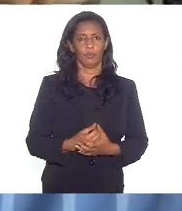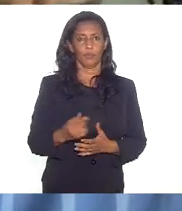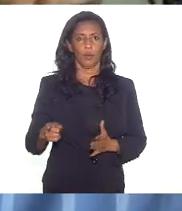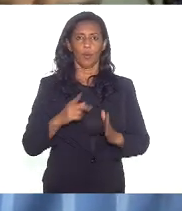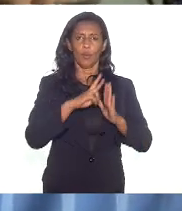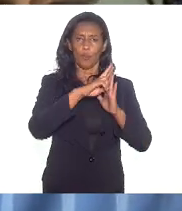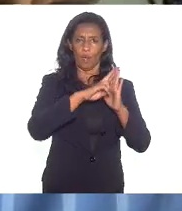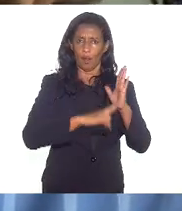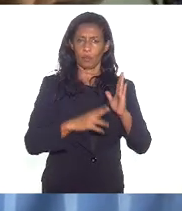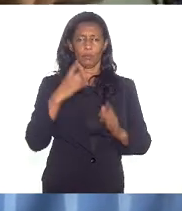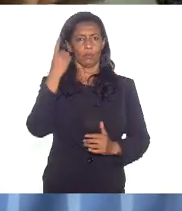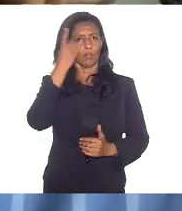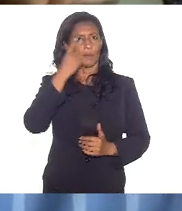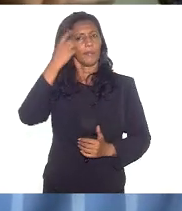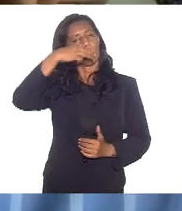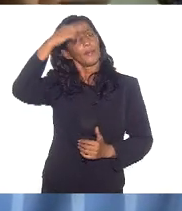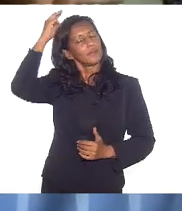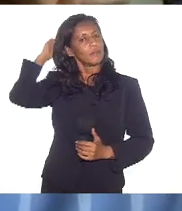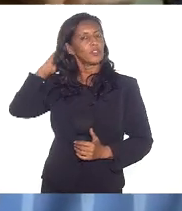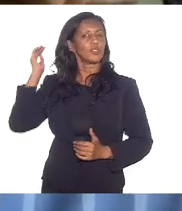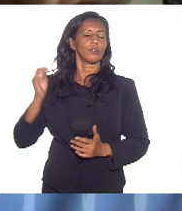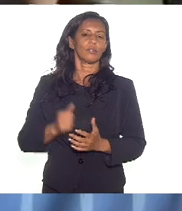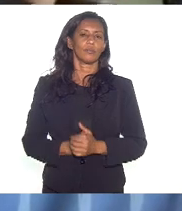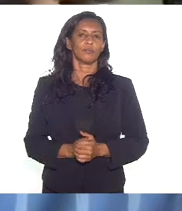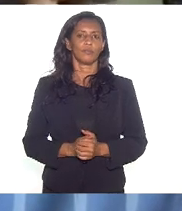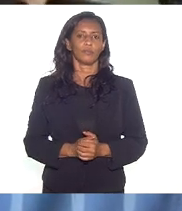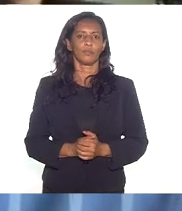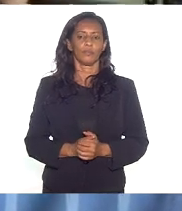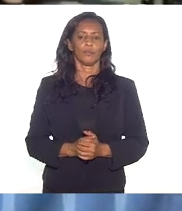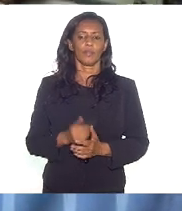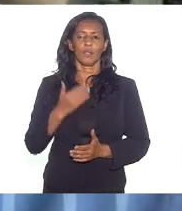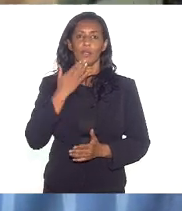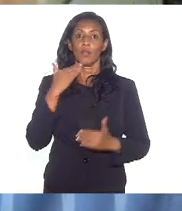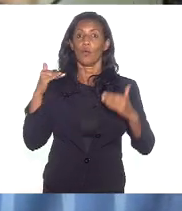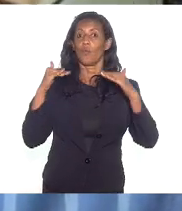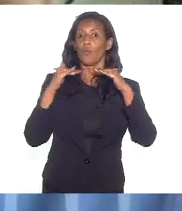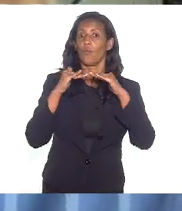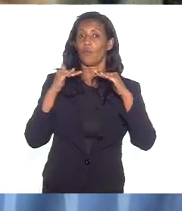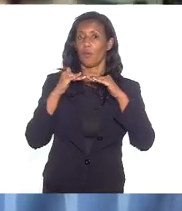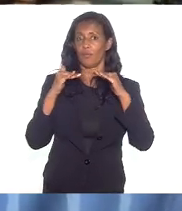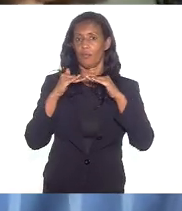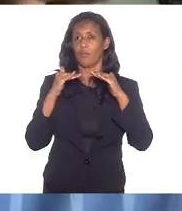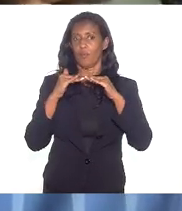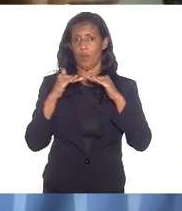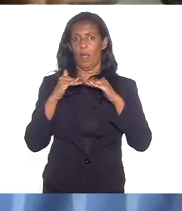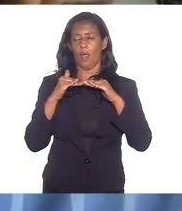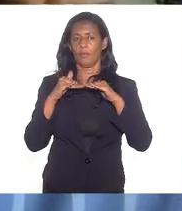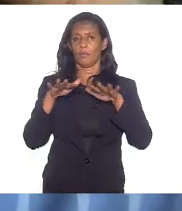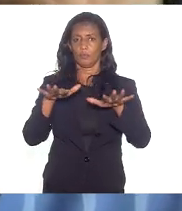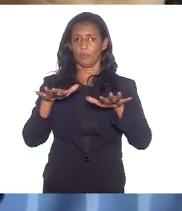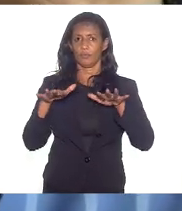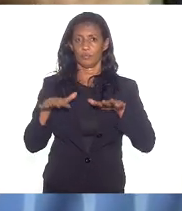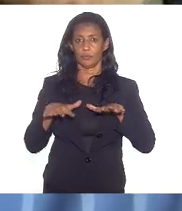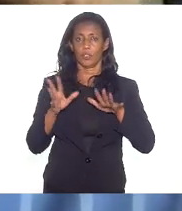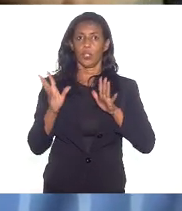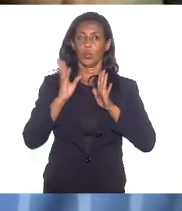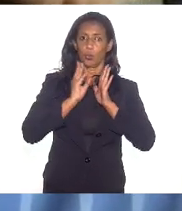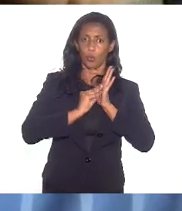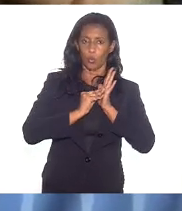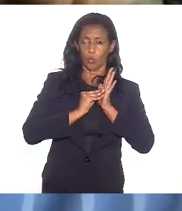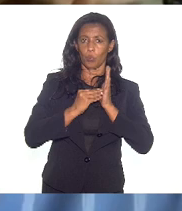relator, deputado Márcio Pacheco, sugeriu o voto favorável à emenda de plenário, concluindo